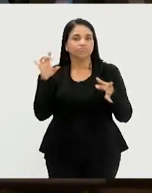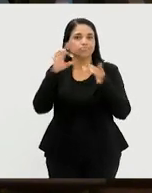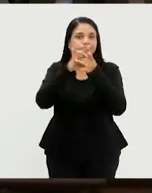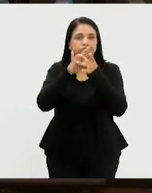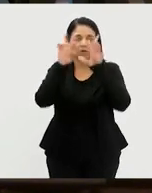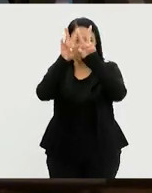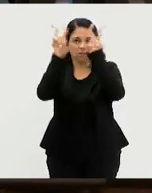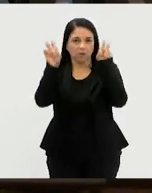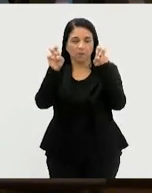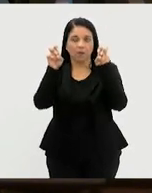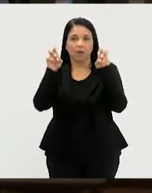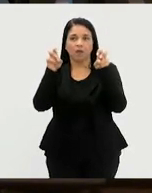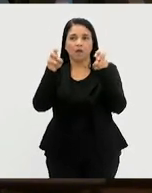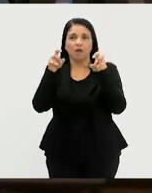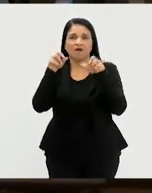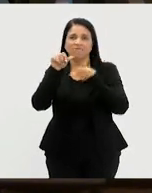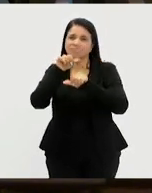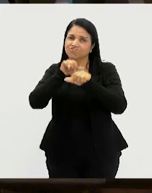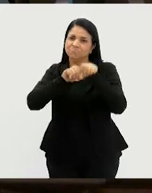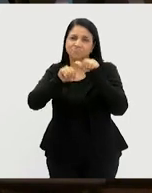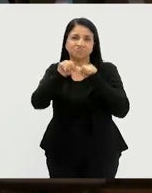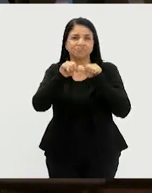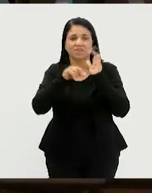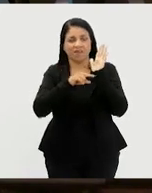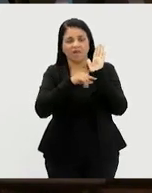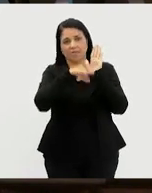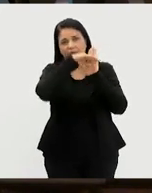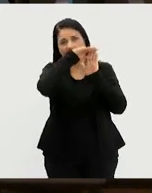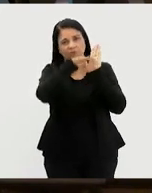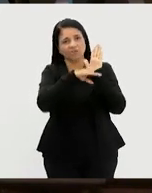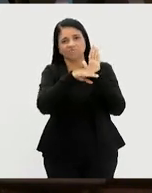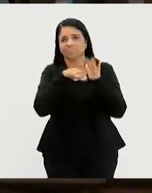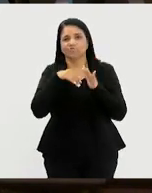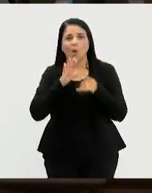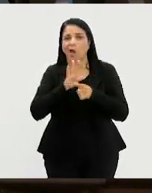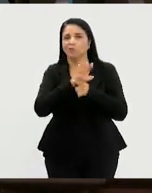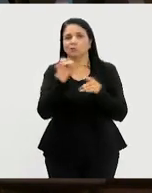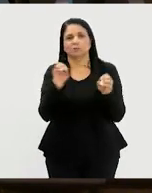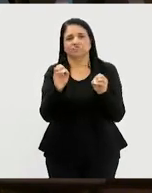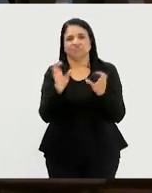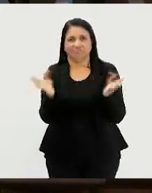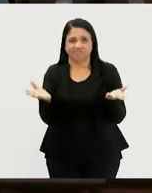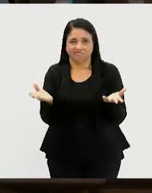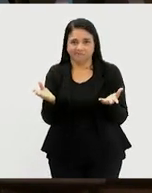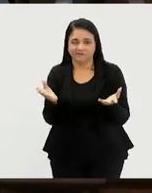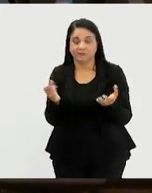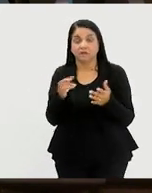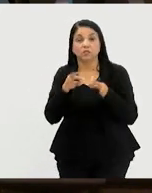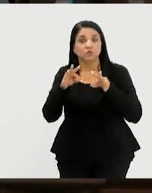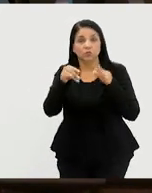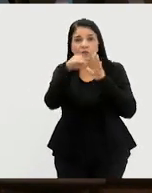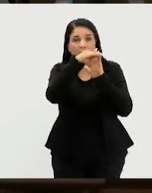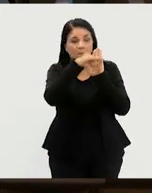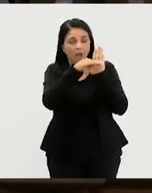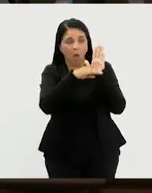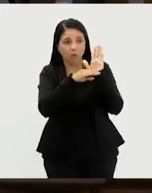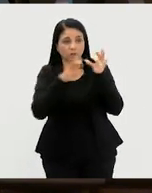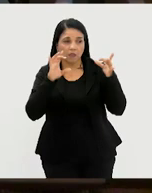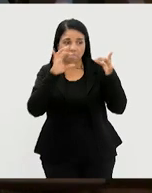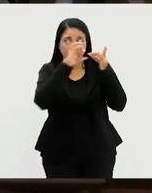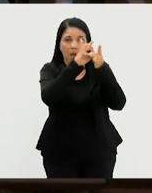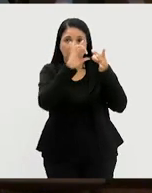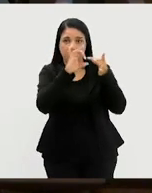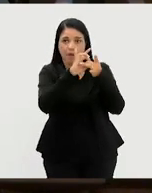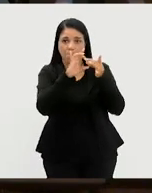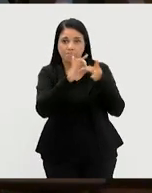invertir a pauta não vai ajudar muito porque na verdade toda toda a pauta foi construída em cima